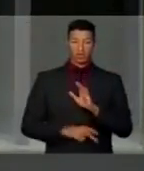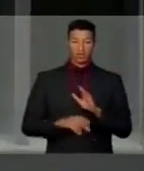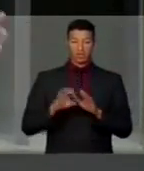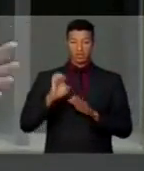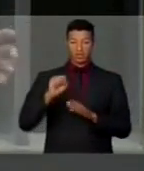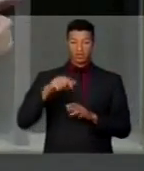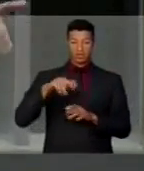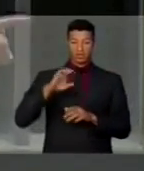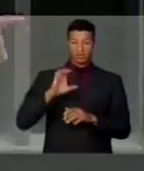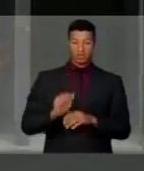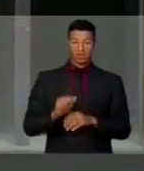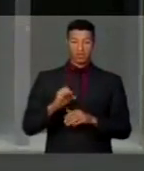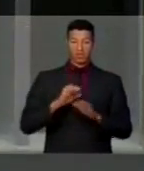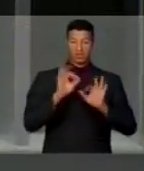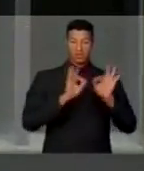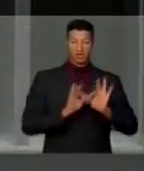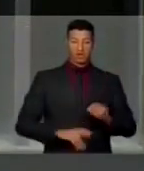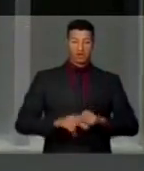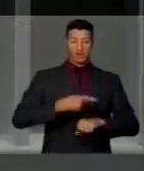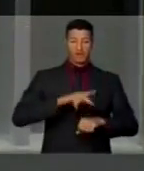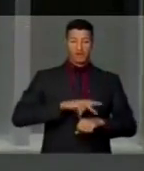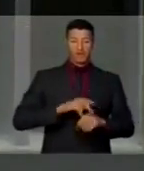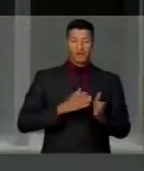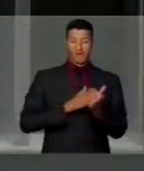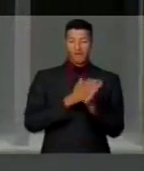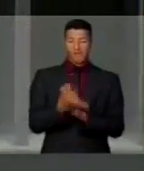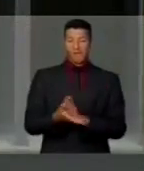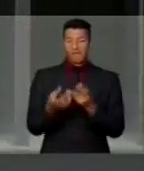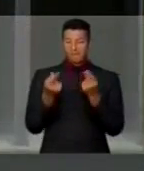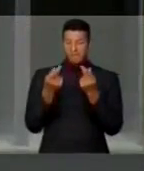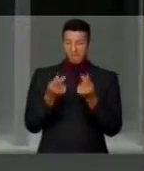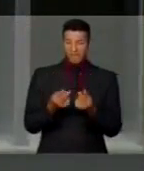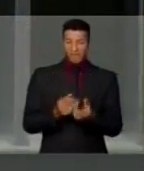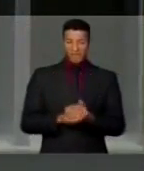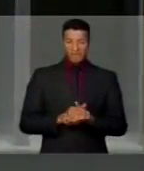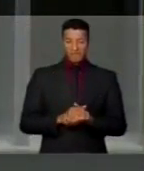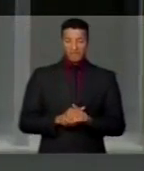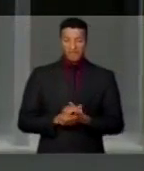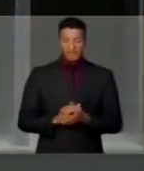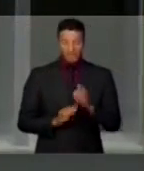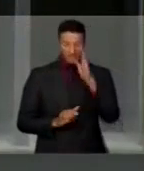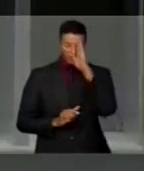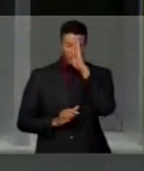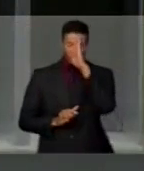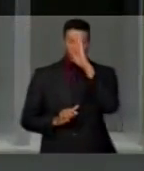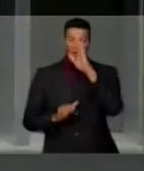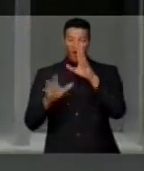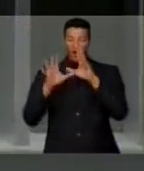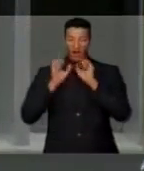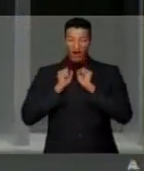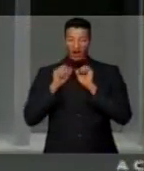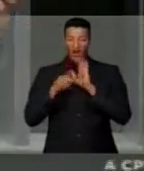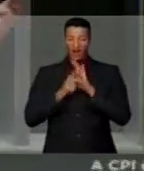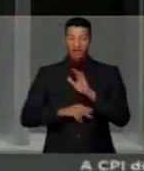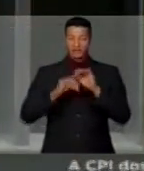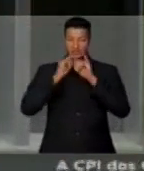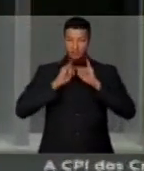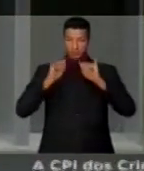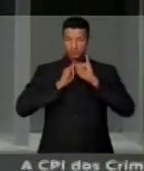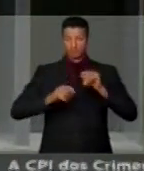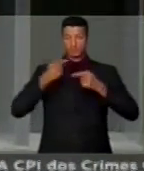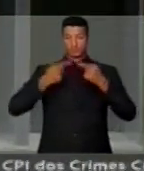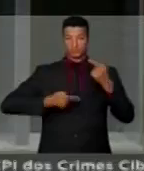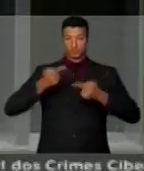esquema criminoso que se montou nesse país para desviar recurso público. A principal beneficiária nas suas campanhas